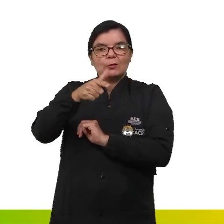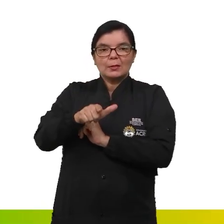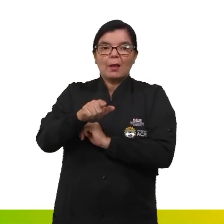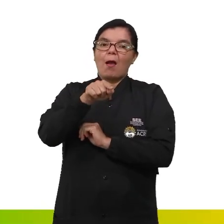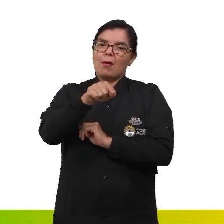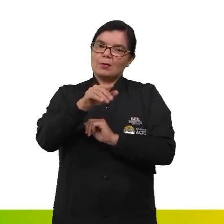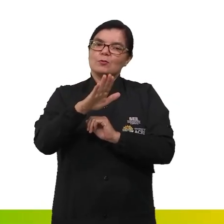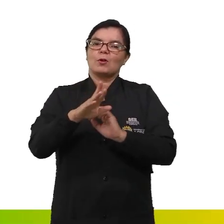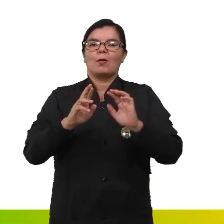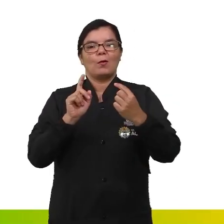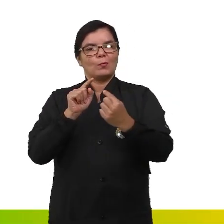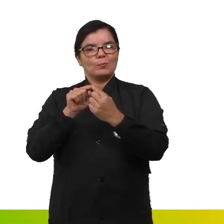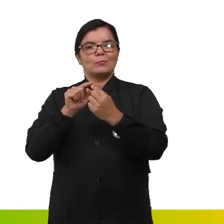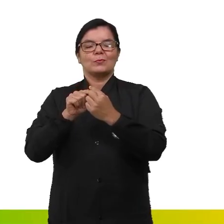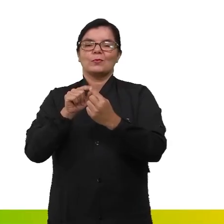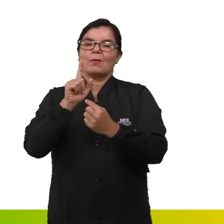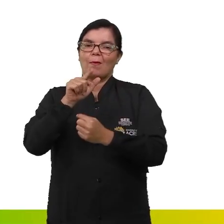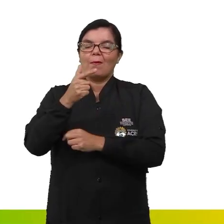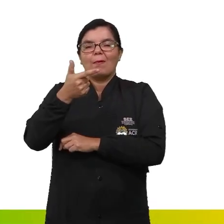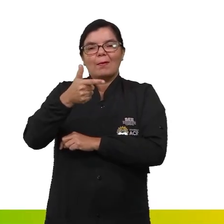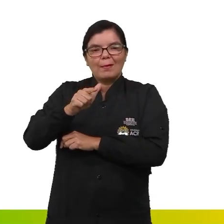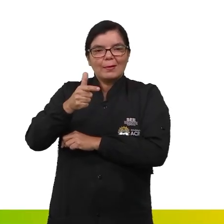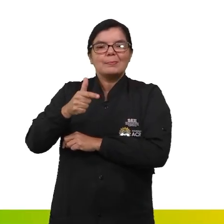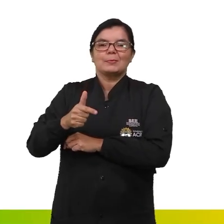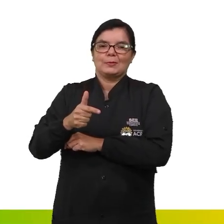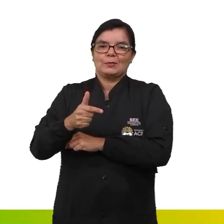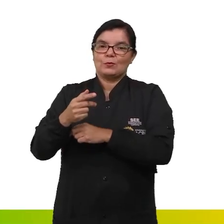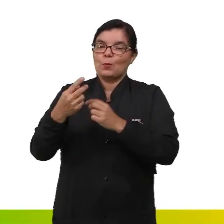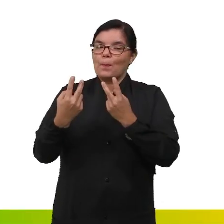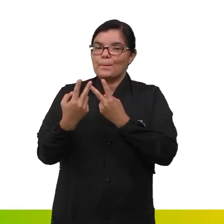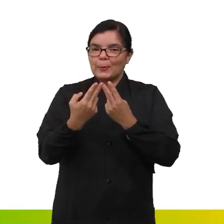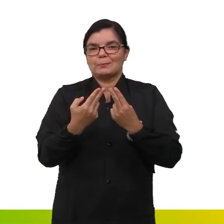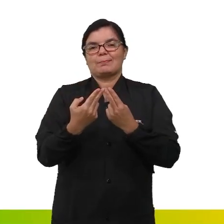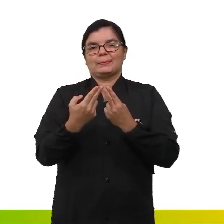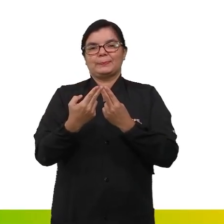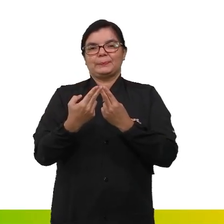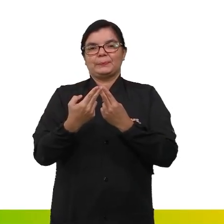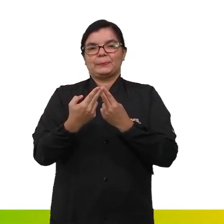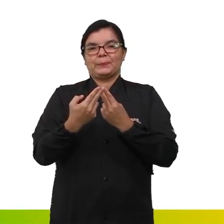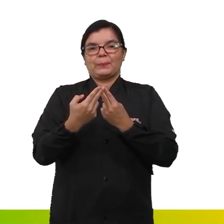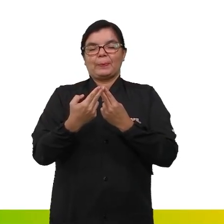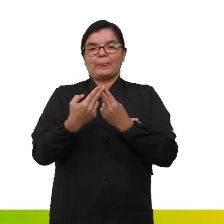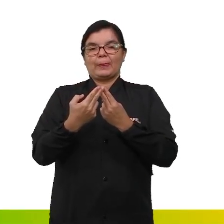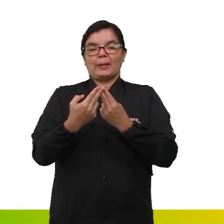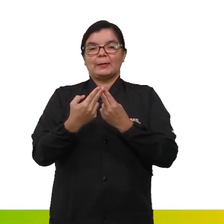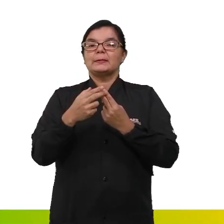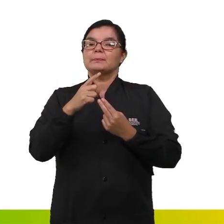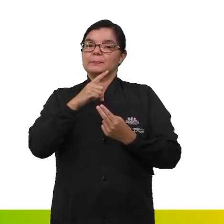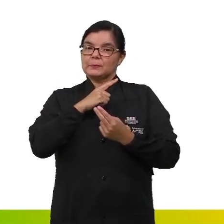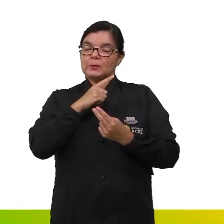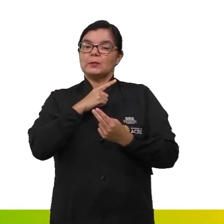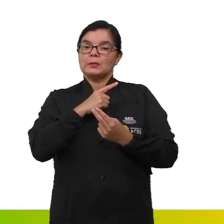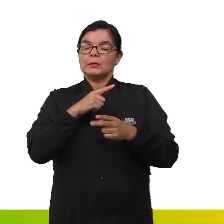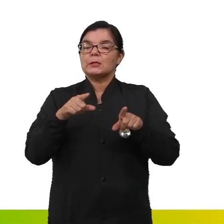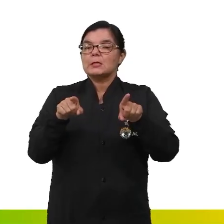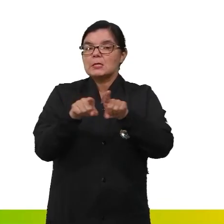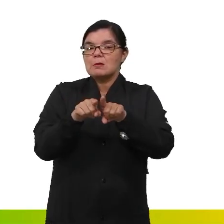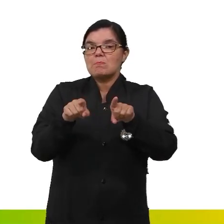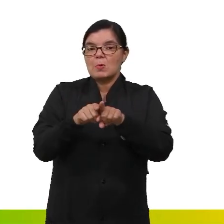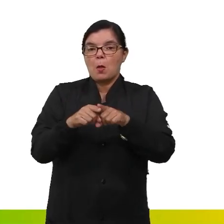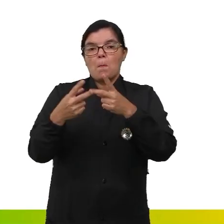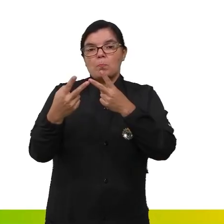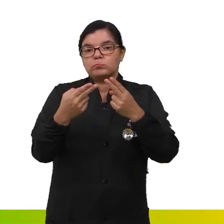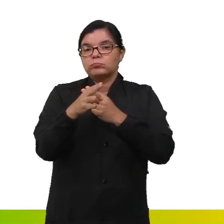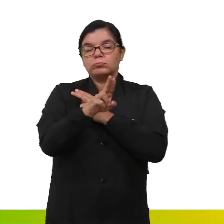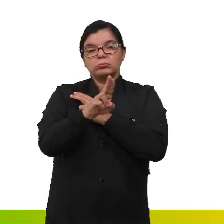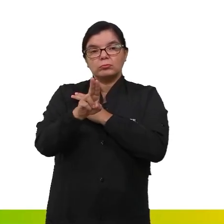repetição, aqui o objetivo é a repetição do mesmo item lexical, por termos sinônimos ou mesmo